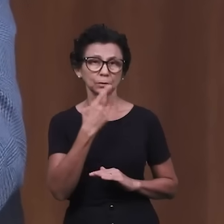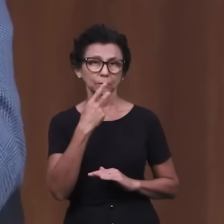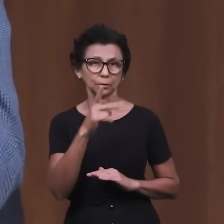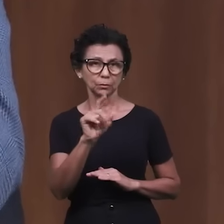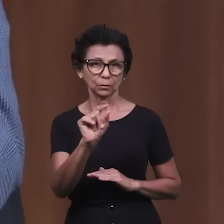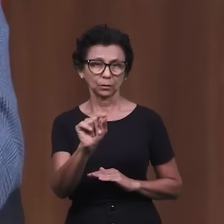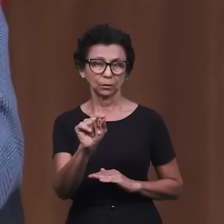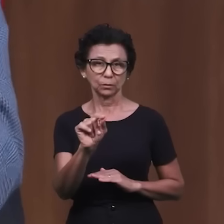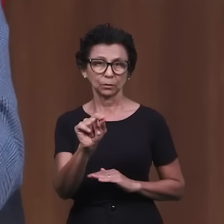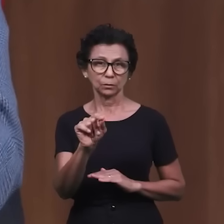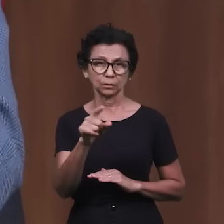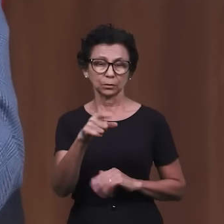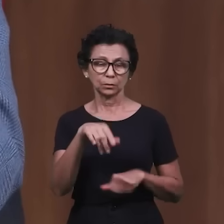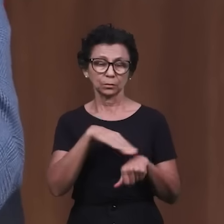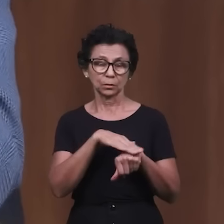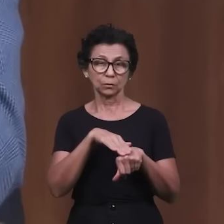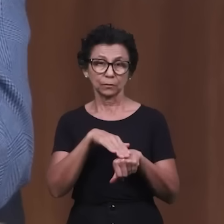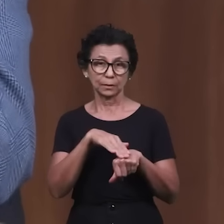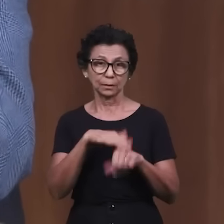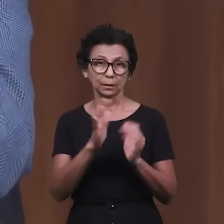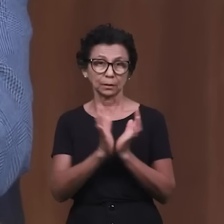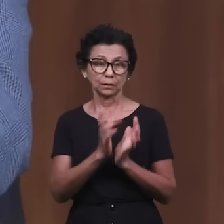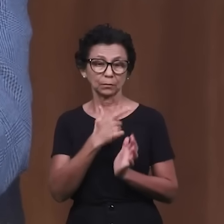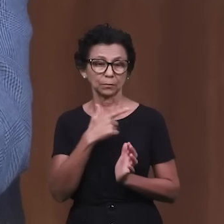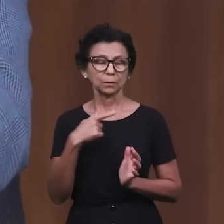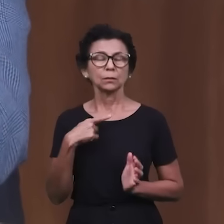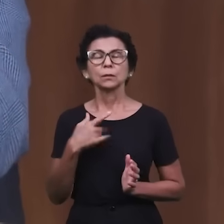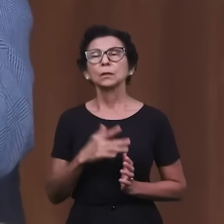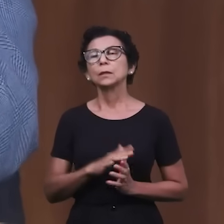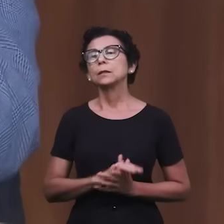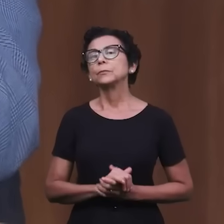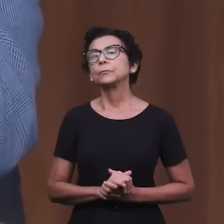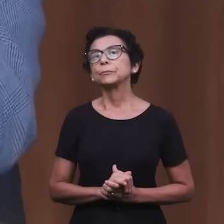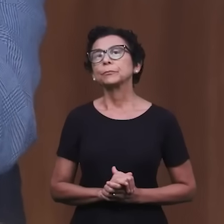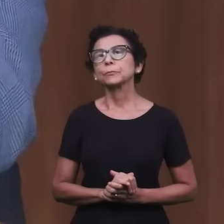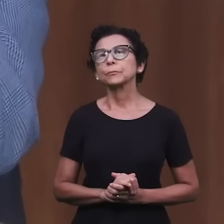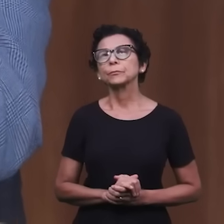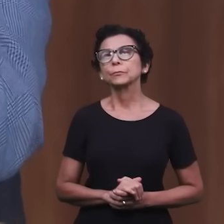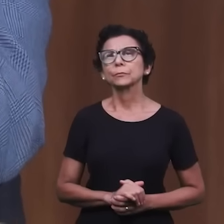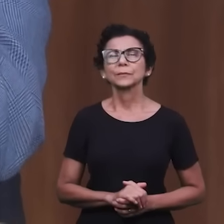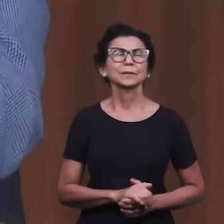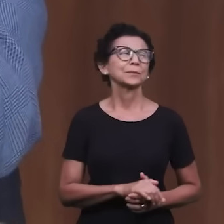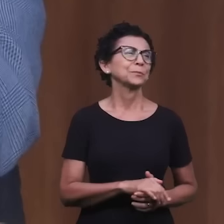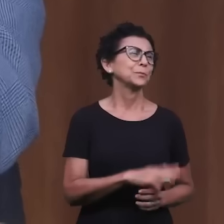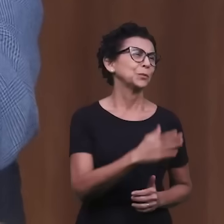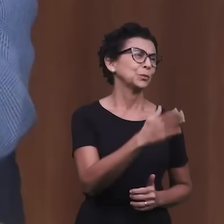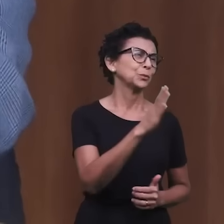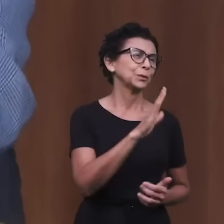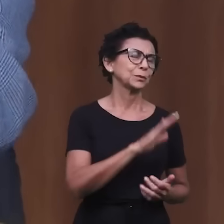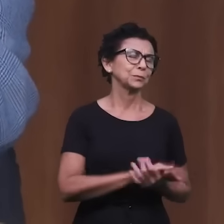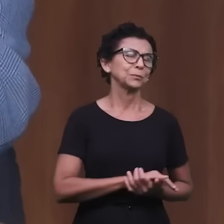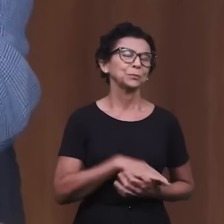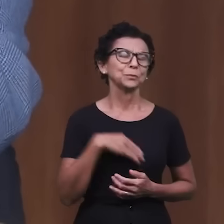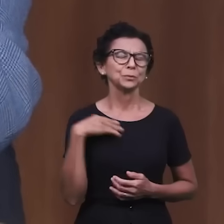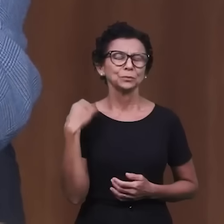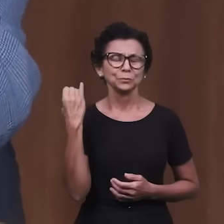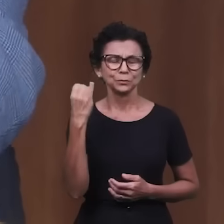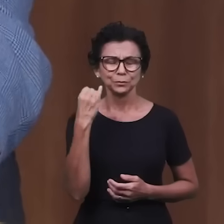porque nós estamos falando para pastores. Tá? Qual o limite? Isso é muito, Marcelo, é